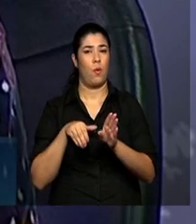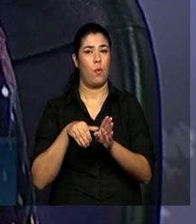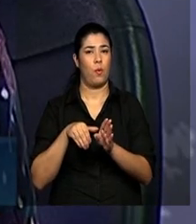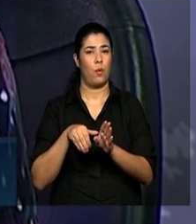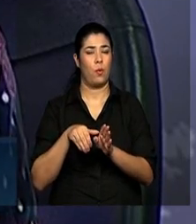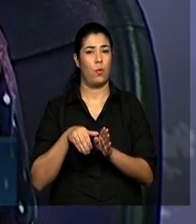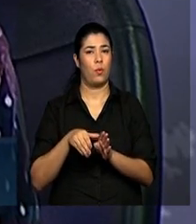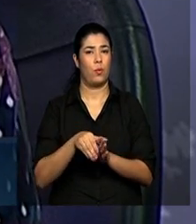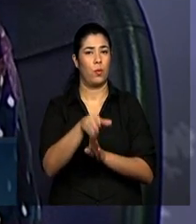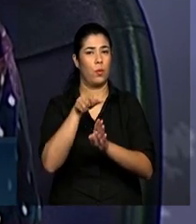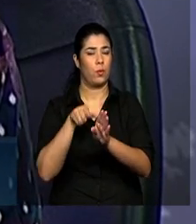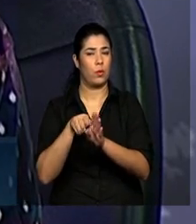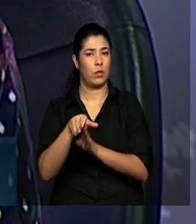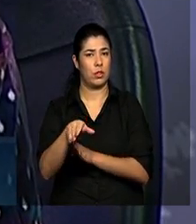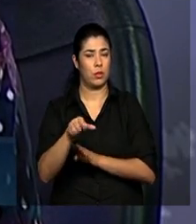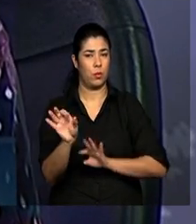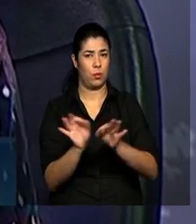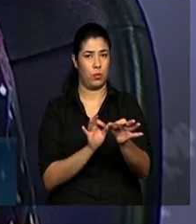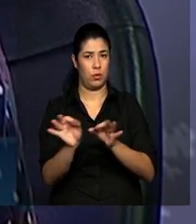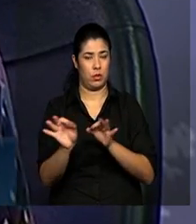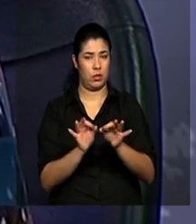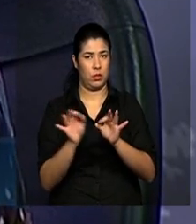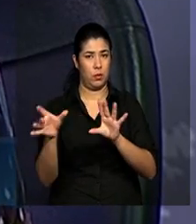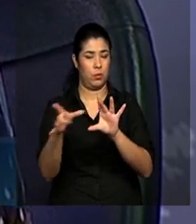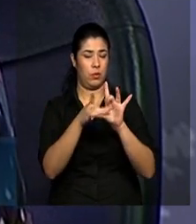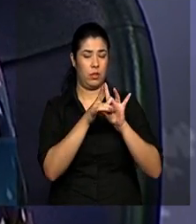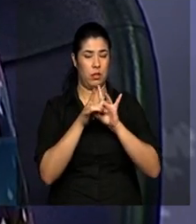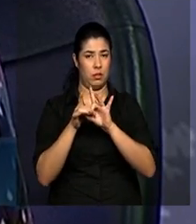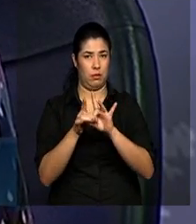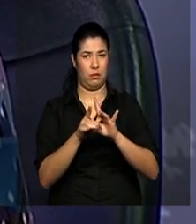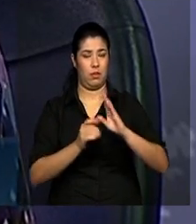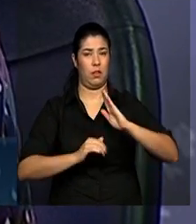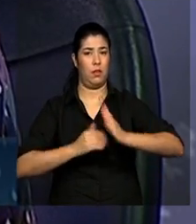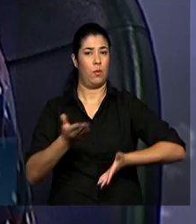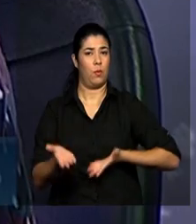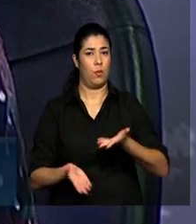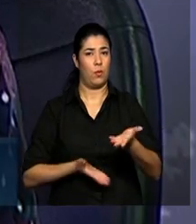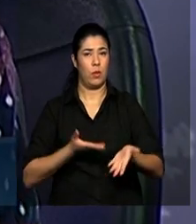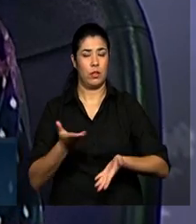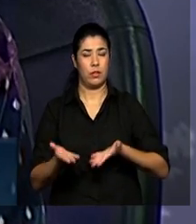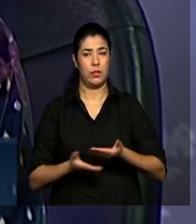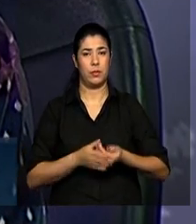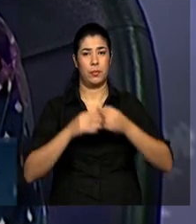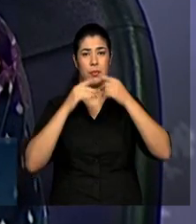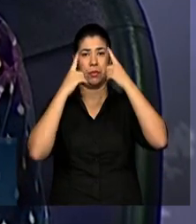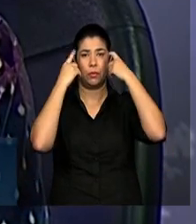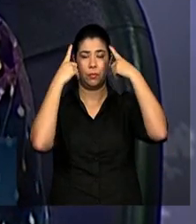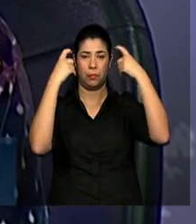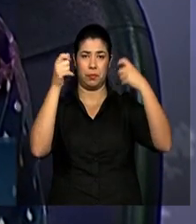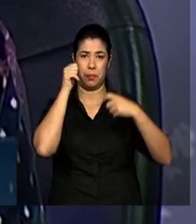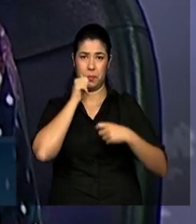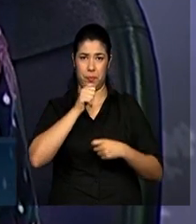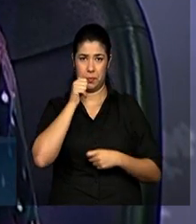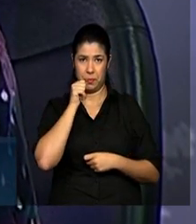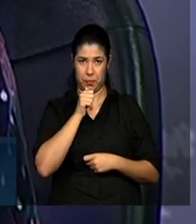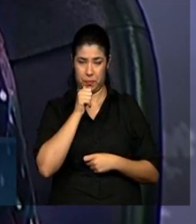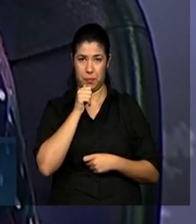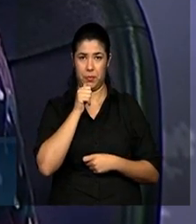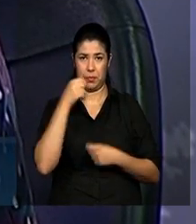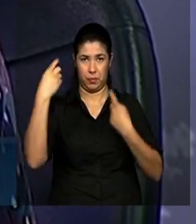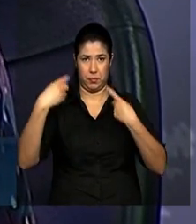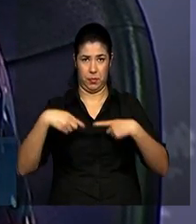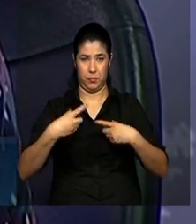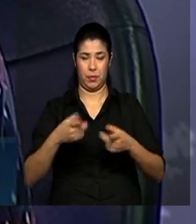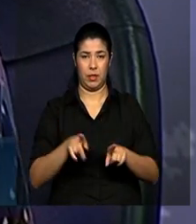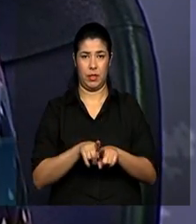e integração do atendimento às vítimas de violência sexual pelos profissionais de segurança pública e pelos profissionais